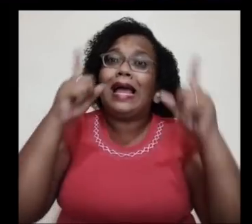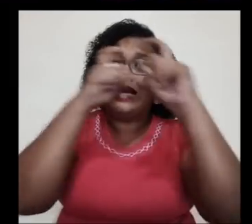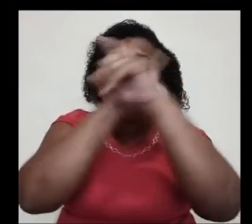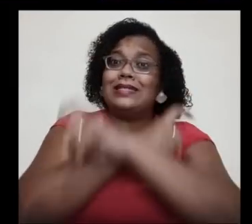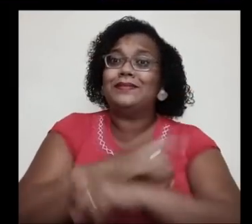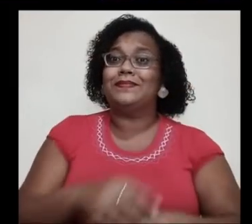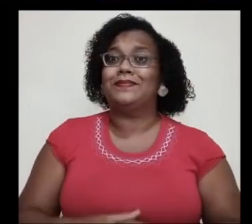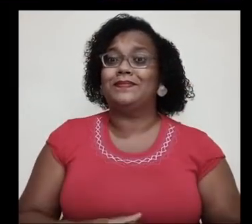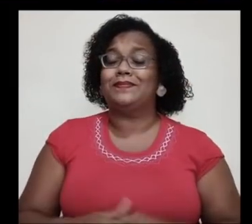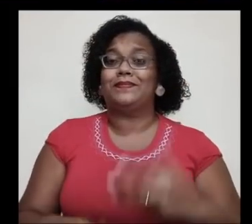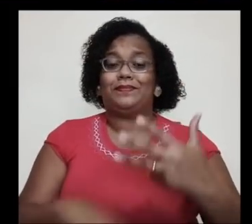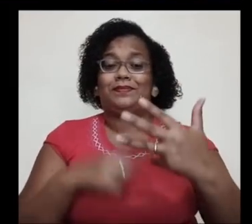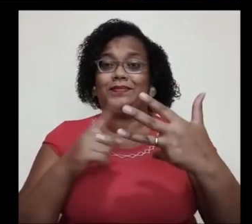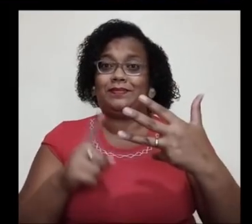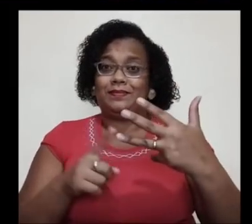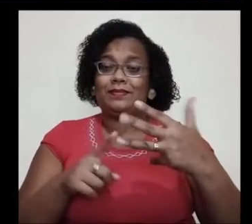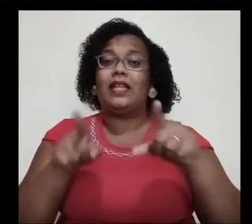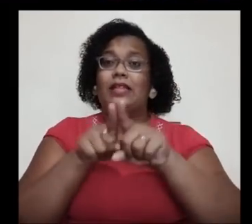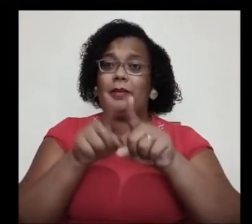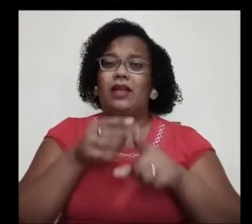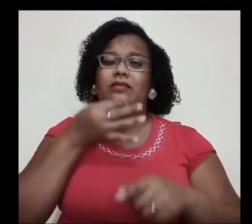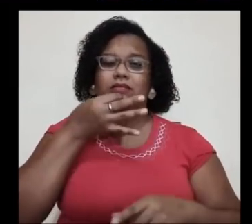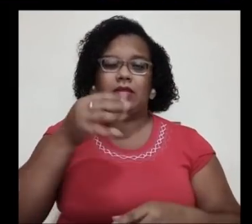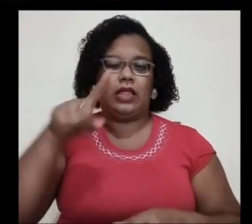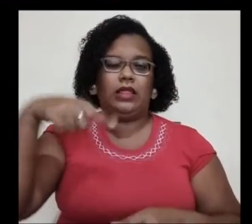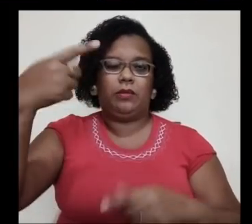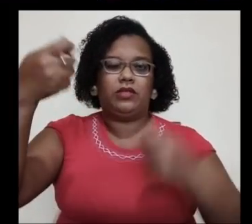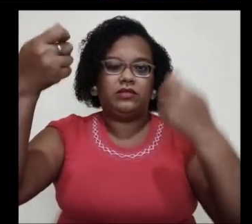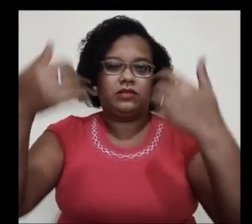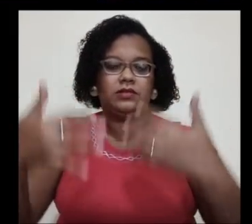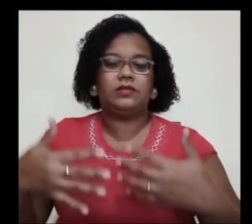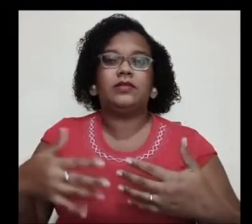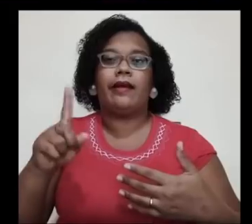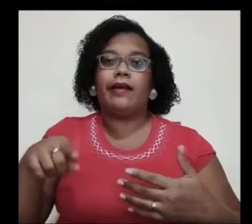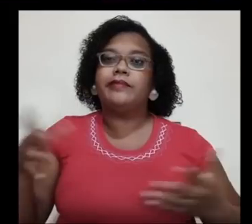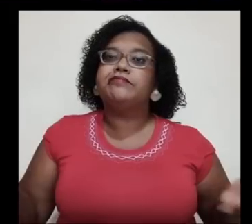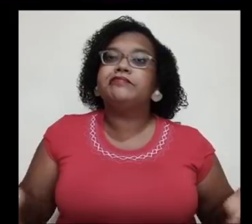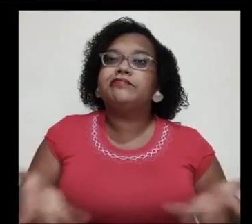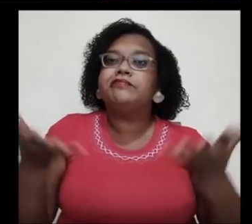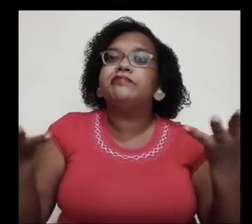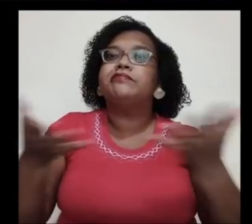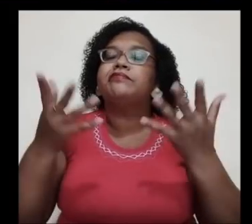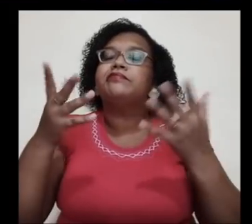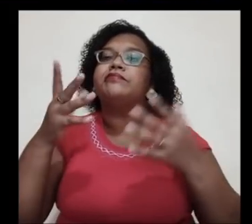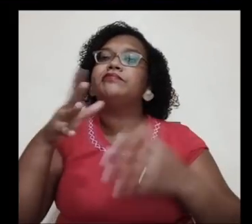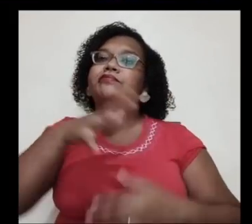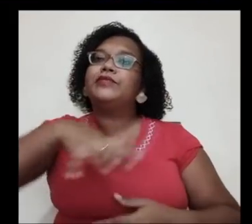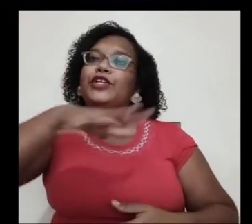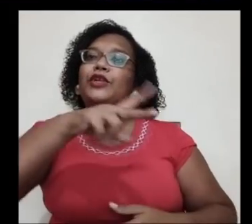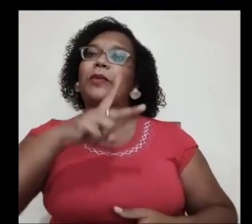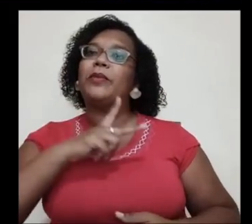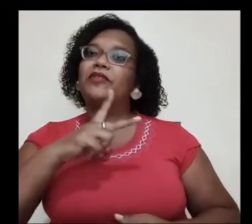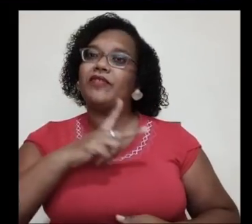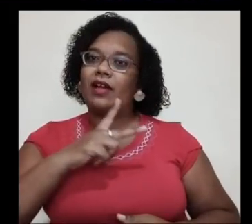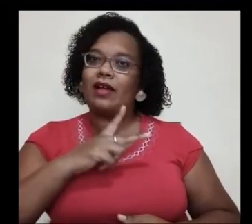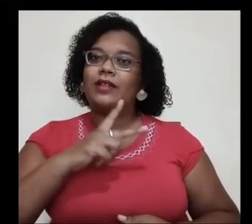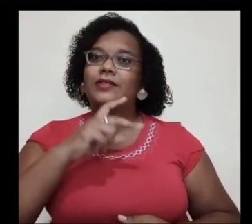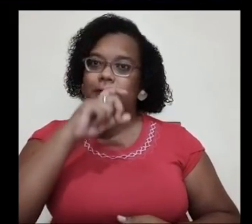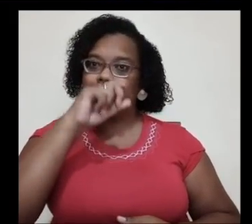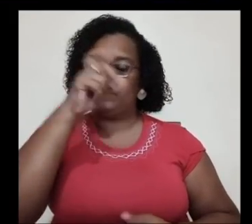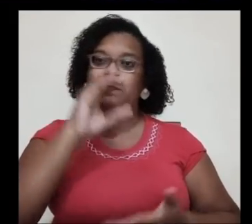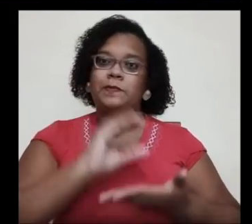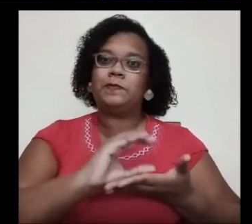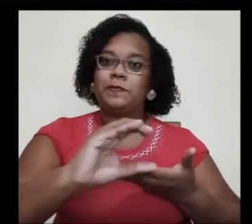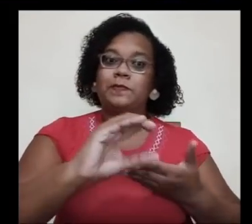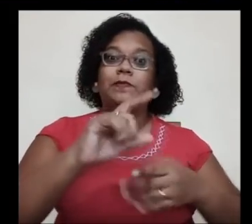setor privado no investimento de recursos para pesquisa e desenvolvimento, que no Brasil é muito baixo, e temos de criar um projeto de país, né? Um